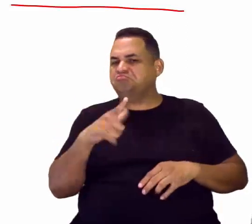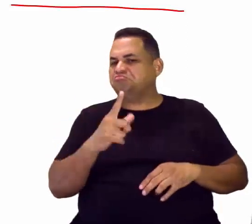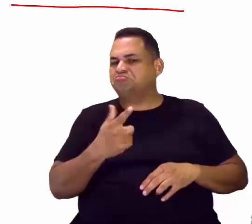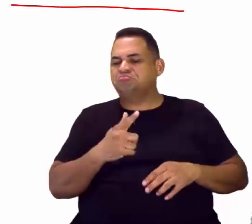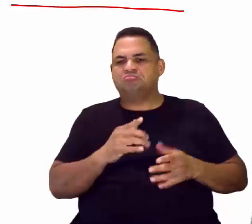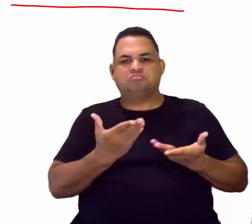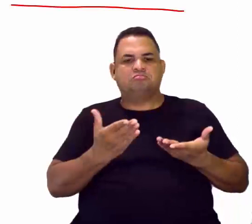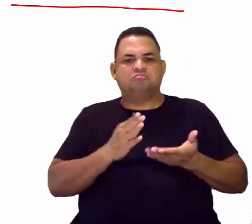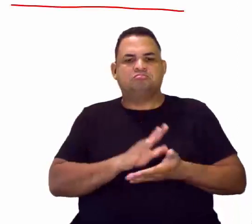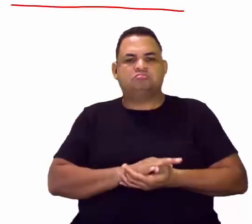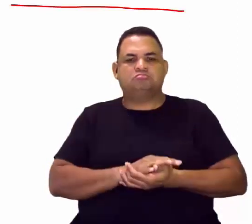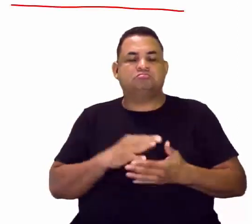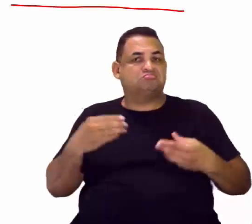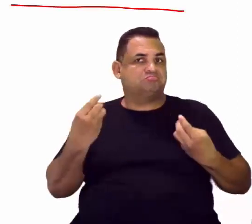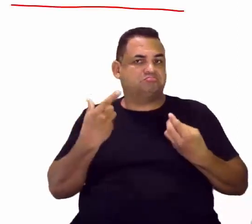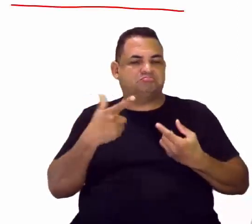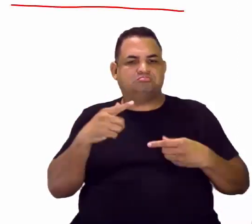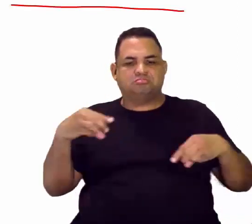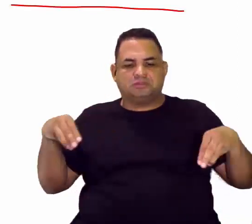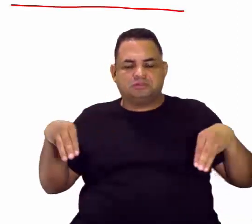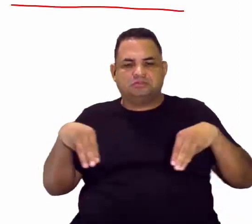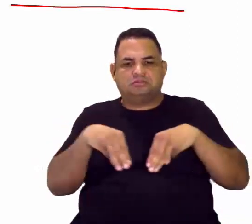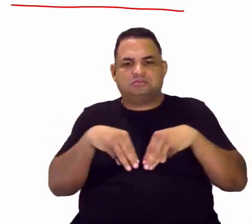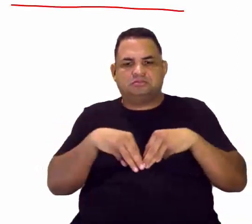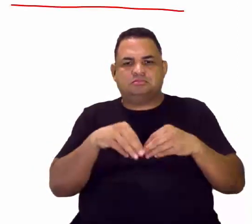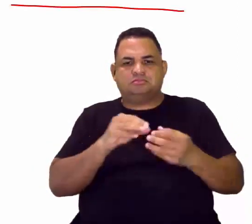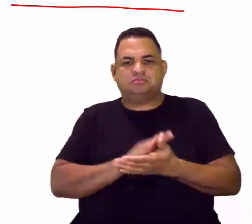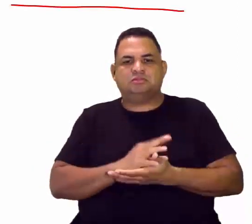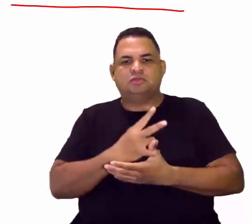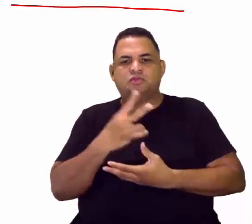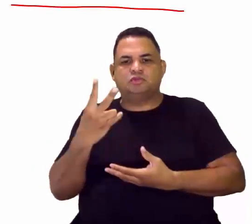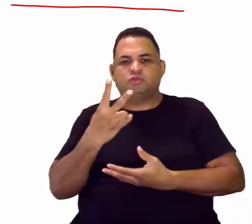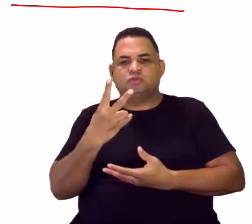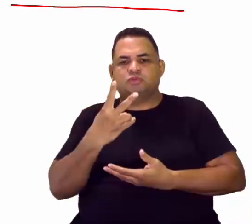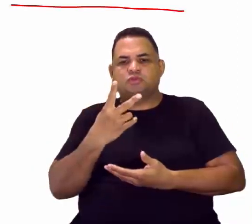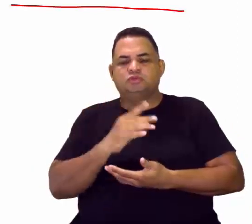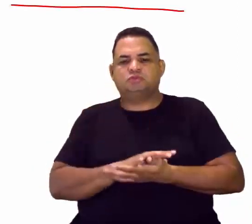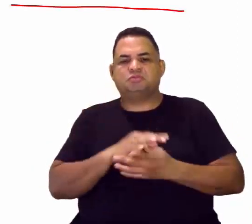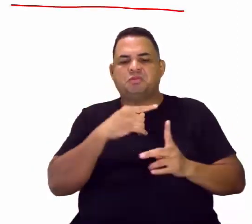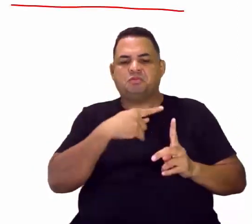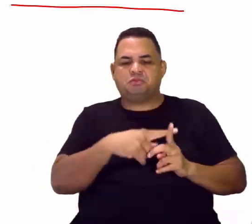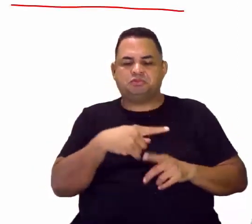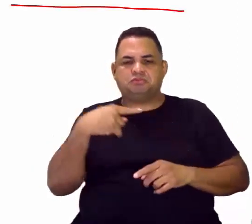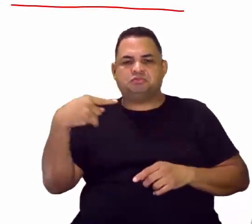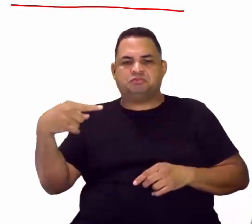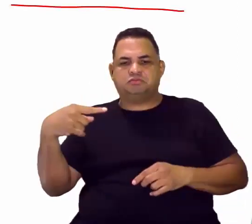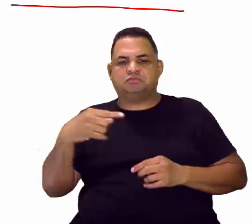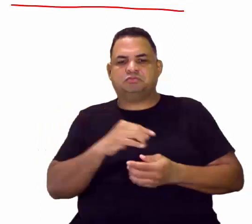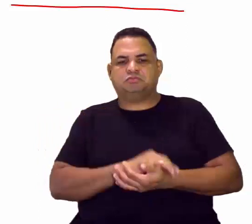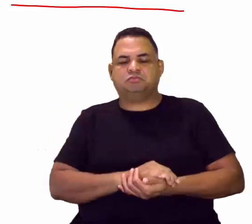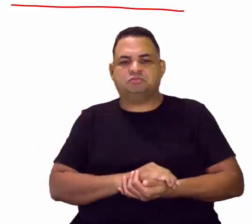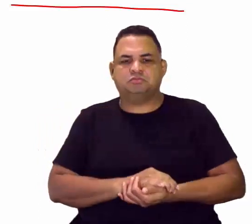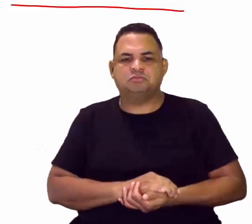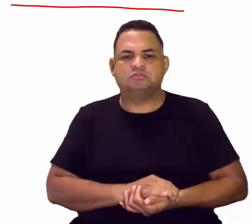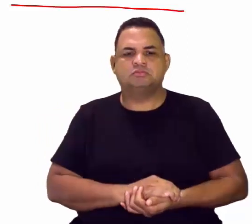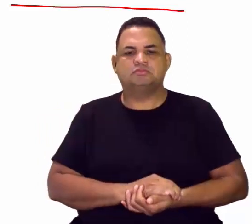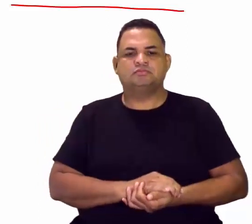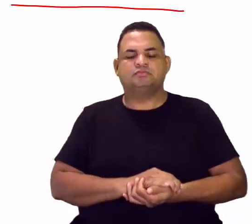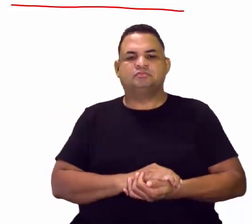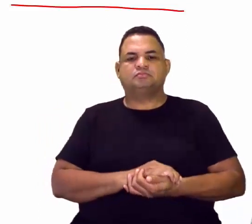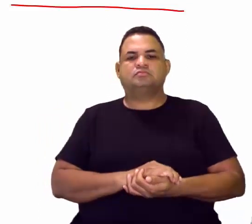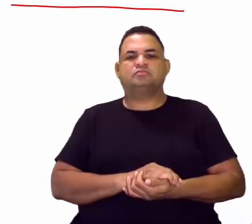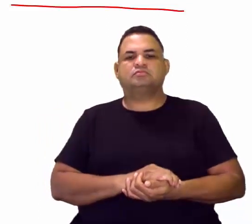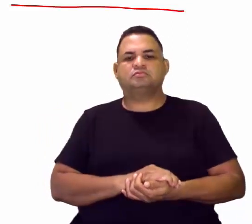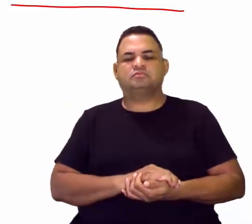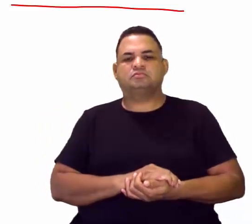a outra, não tem muita atração, e nós temos os dipolos também, ó, induzido, esses instantâneos.